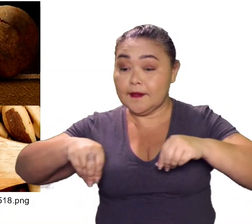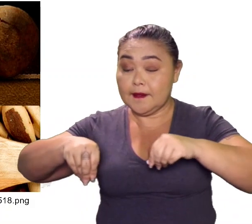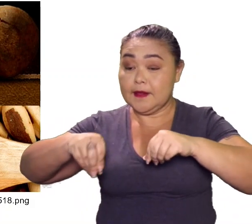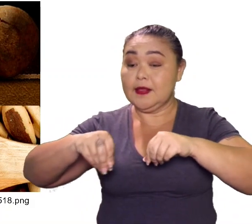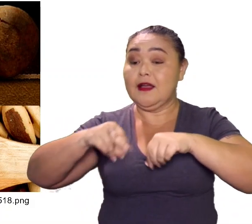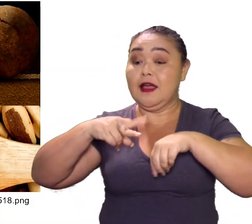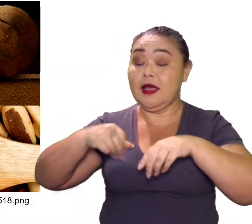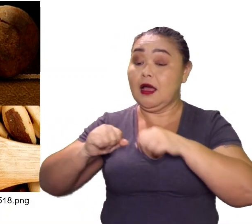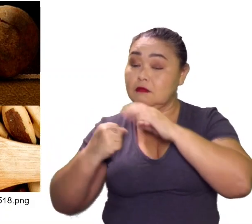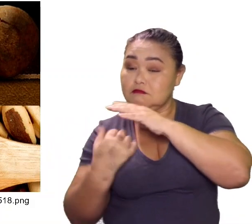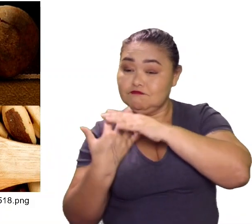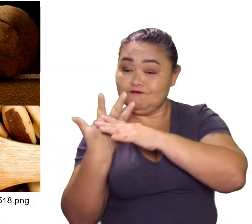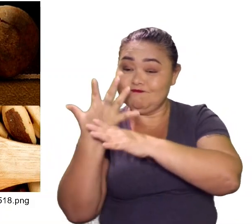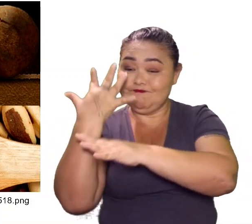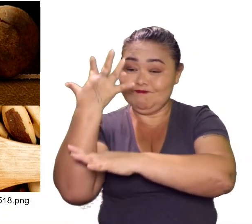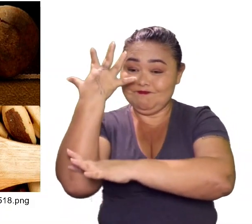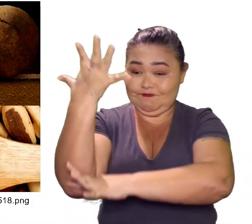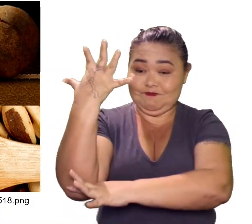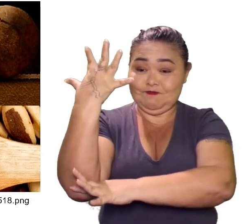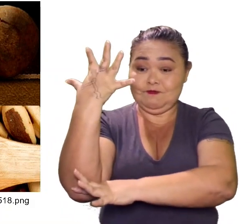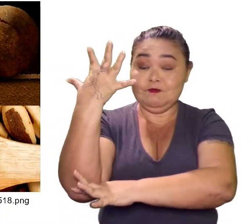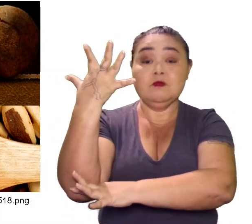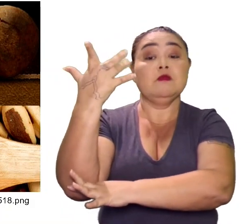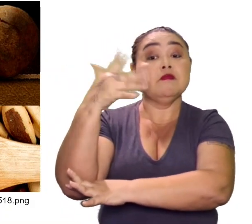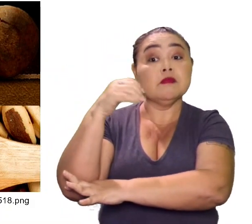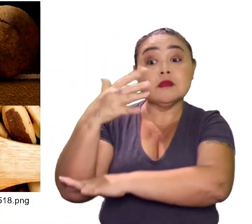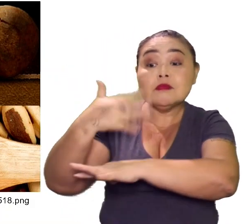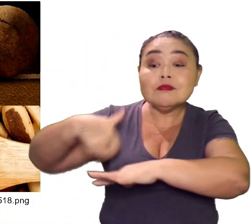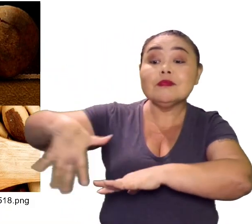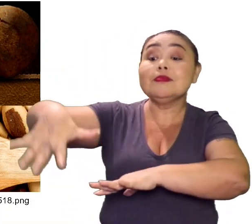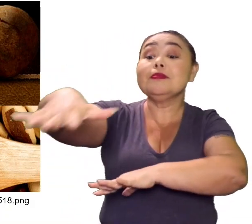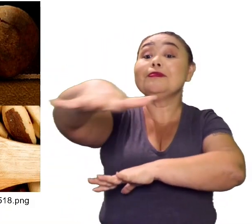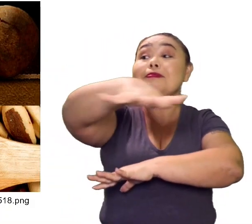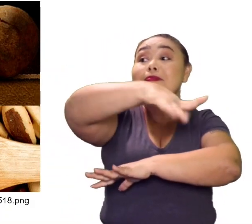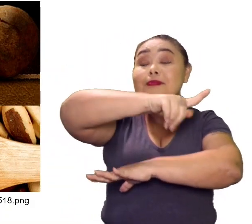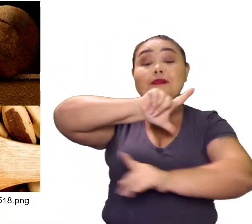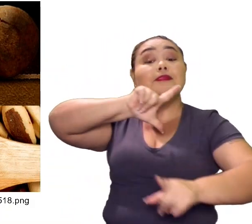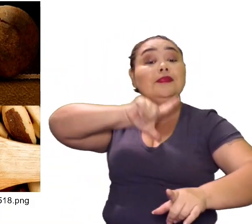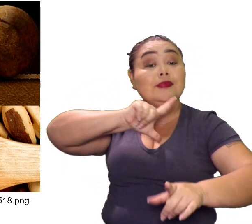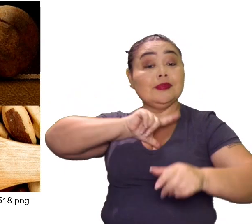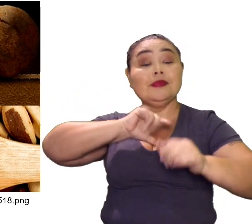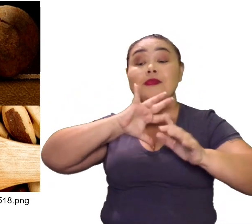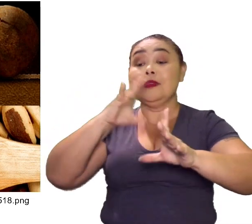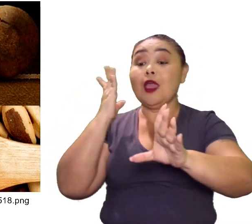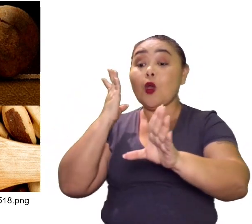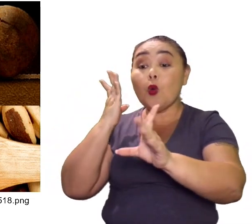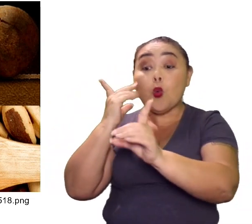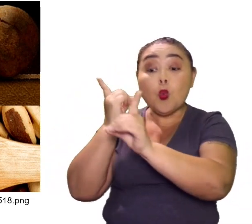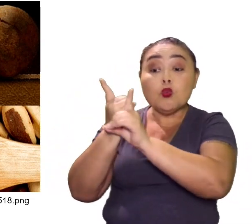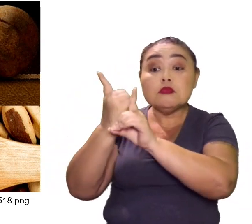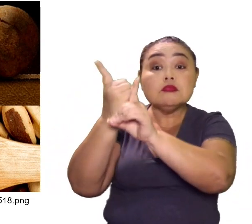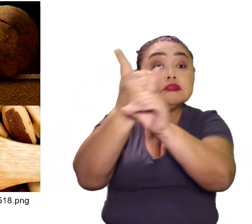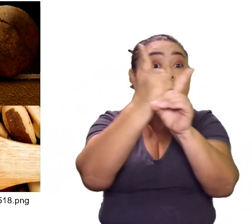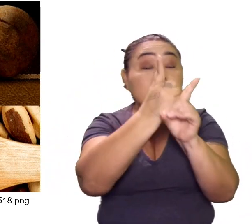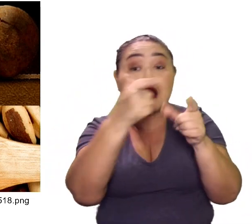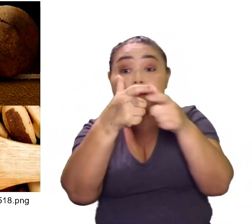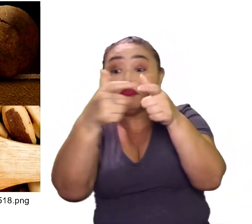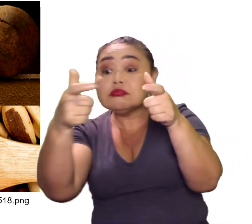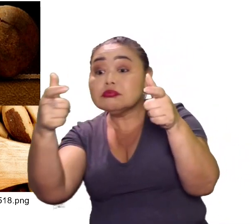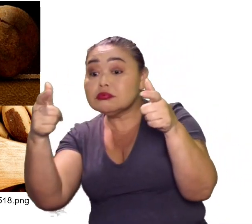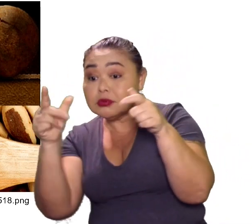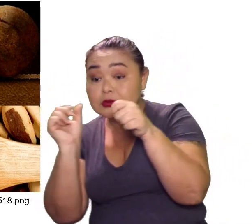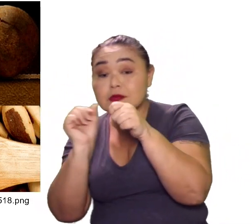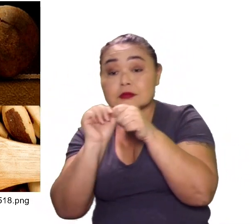firme, encontrada na maior parte da floresta amazônica. Ela